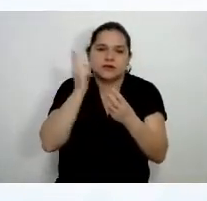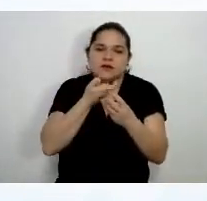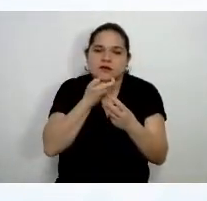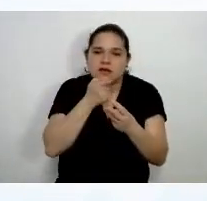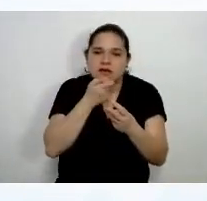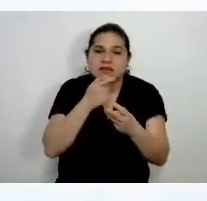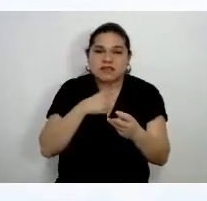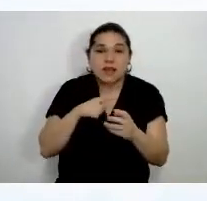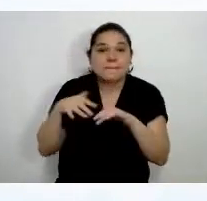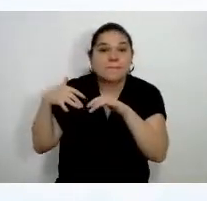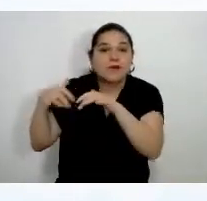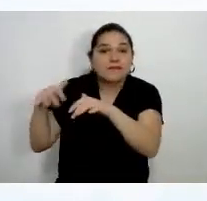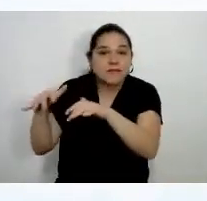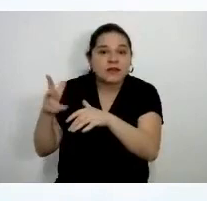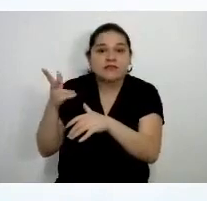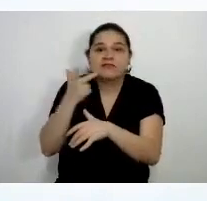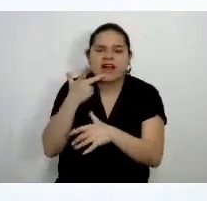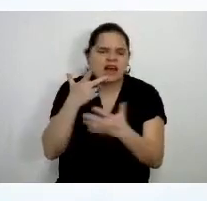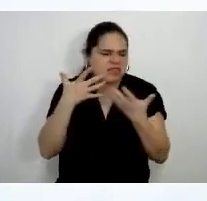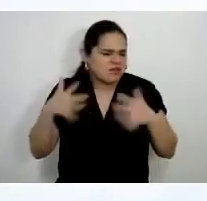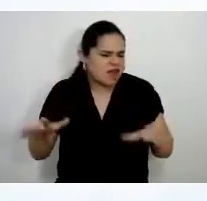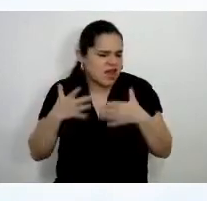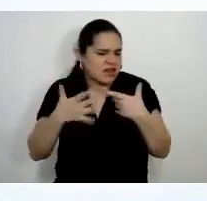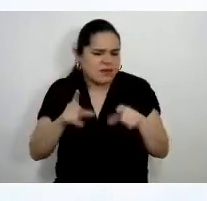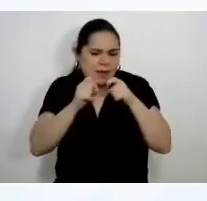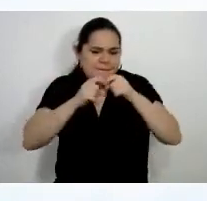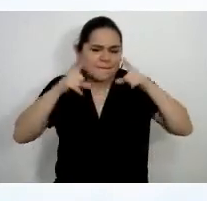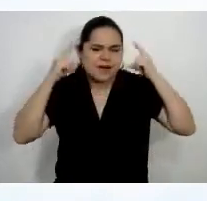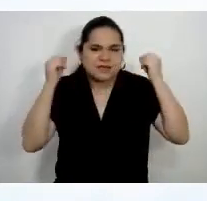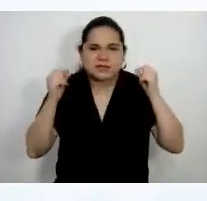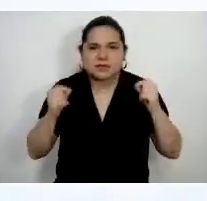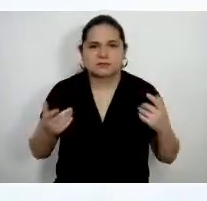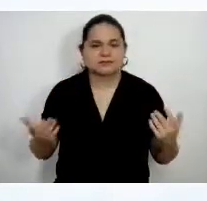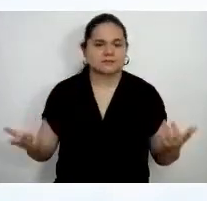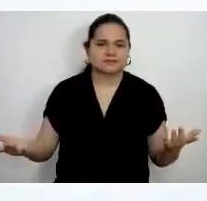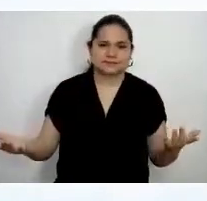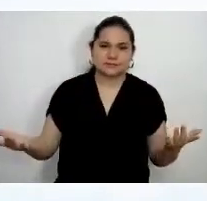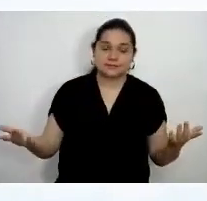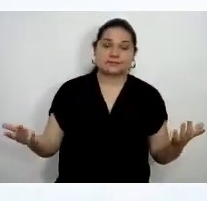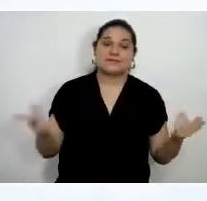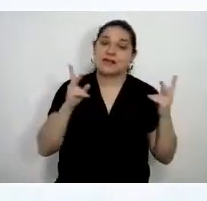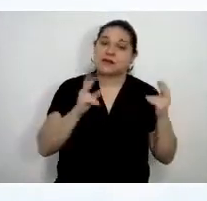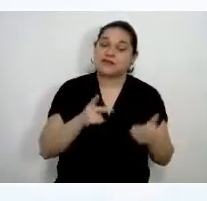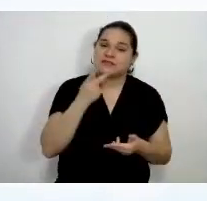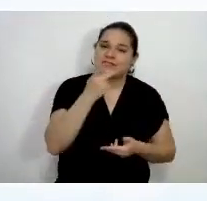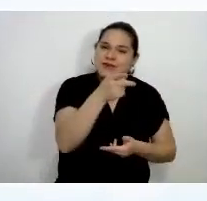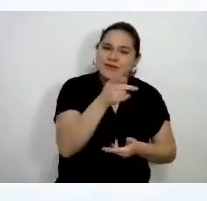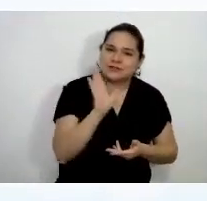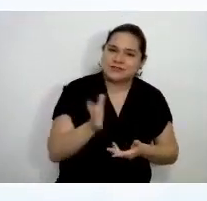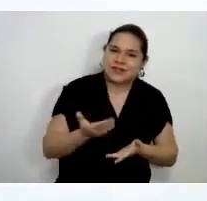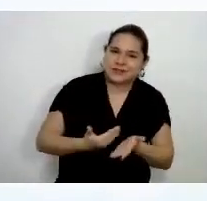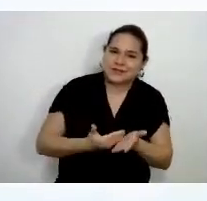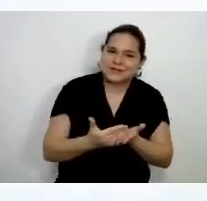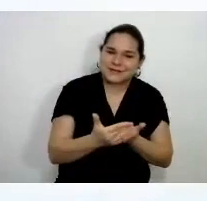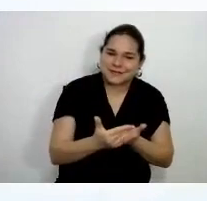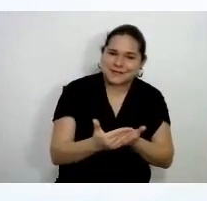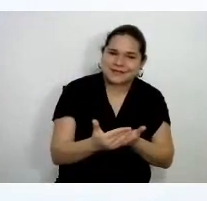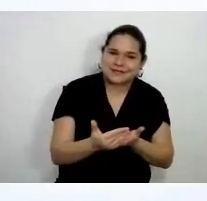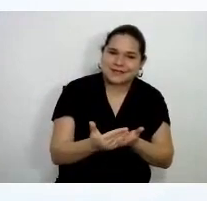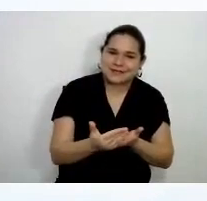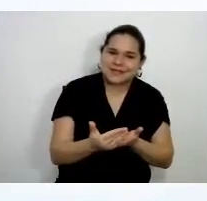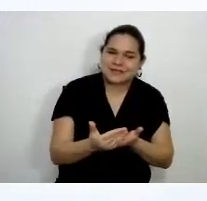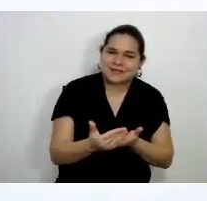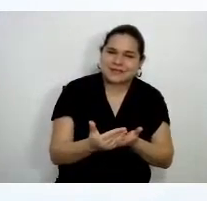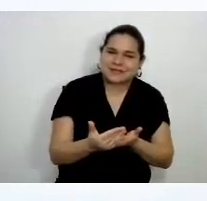máscaras, sabe? Tirar as máscaras. E como o senhor falou bem no começo também, doutor, é realmente uma situação